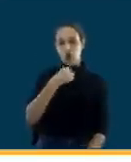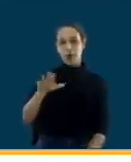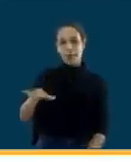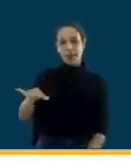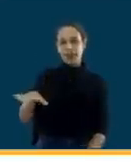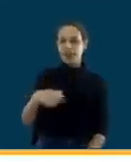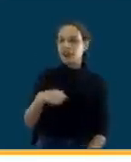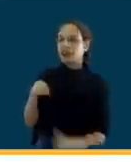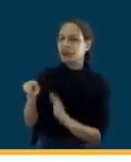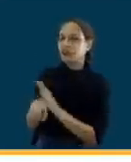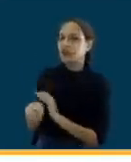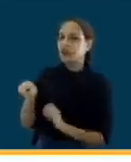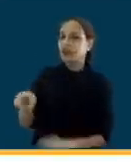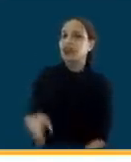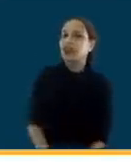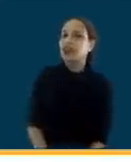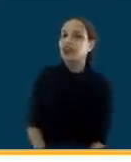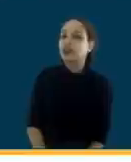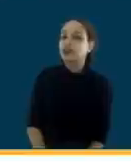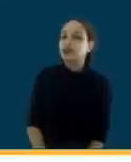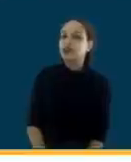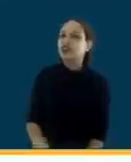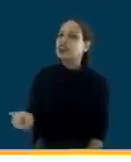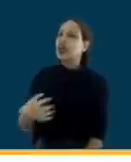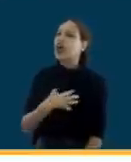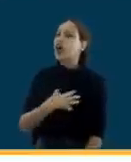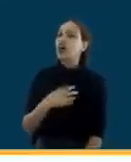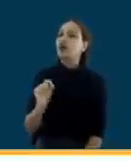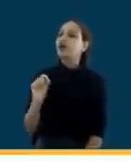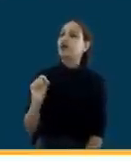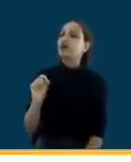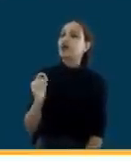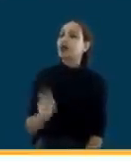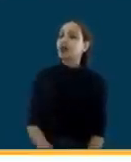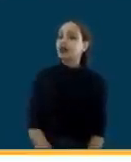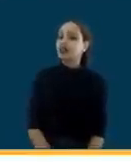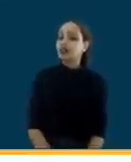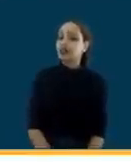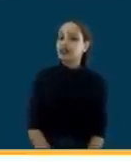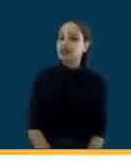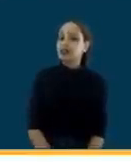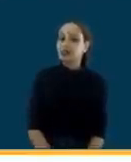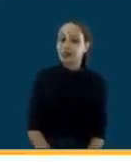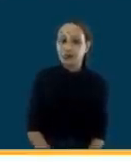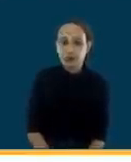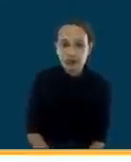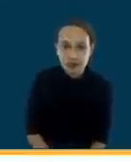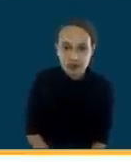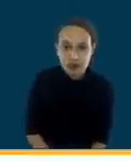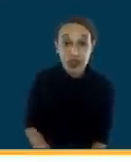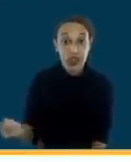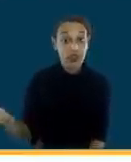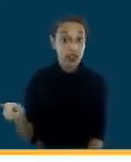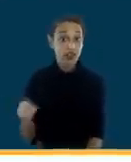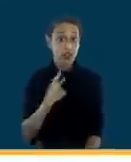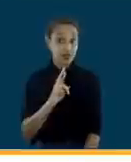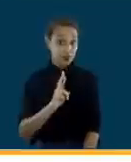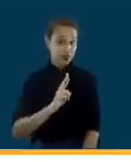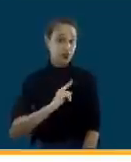Parque Ibirapuera o que ele estava sentindo com o parque. Ele disse que o ar era diferente.